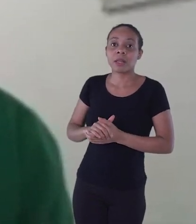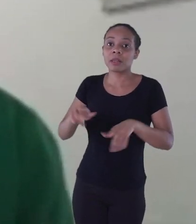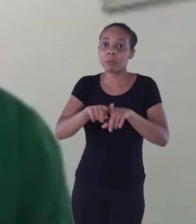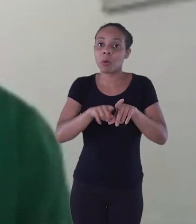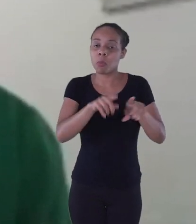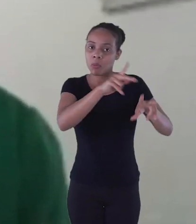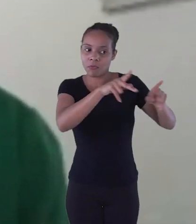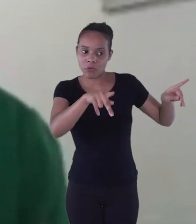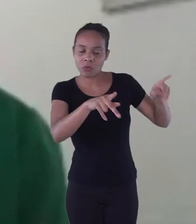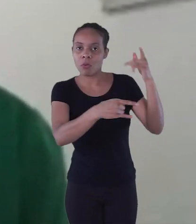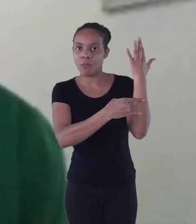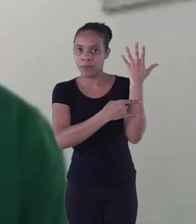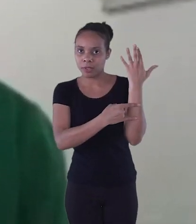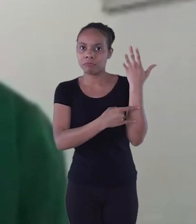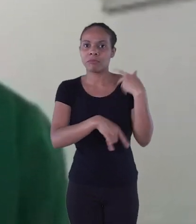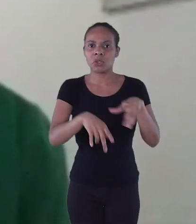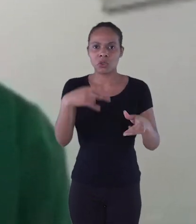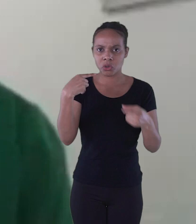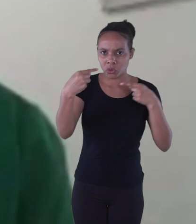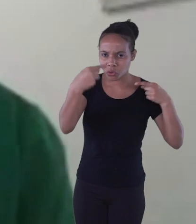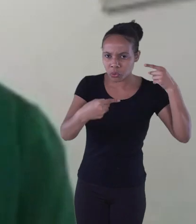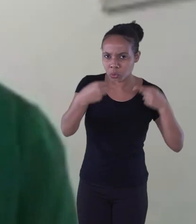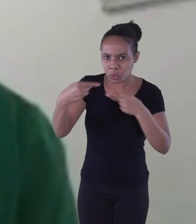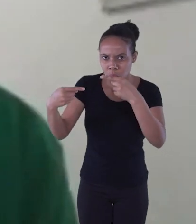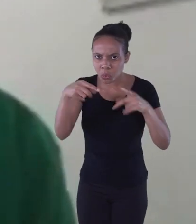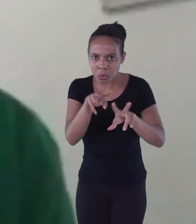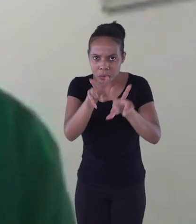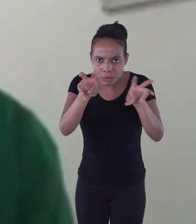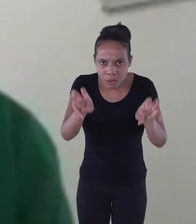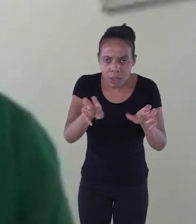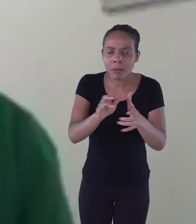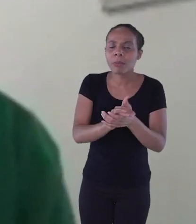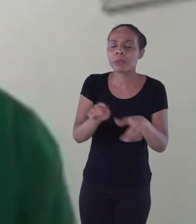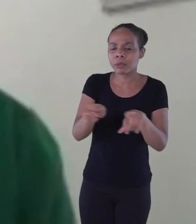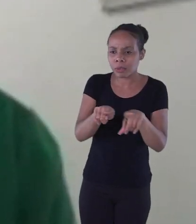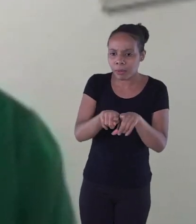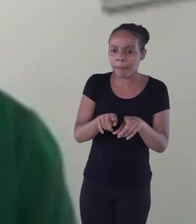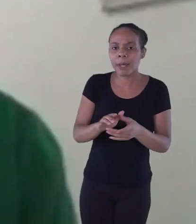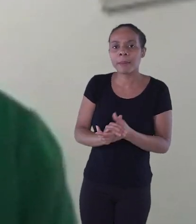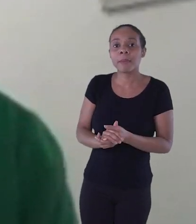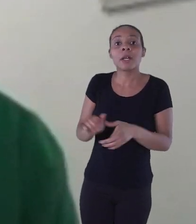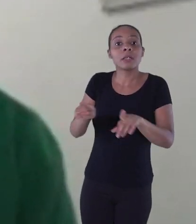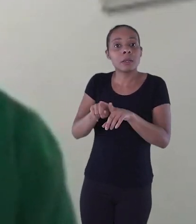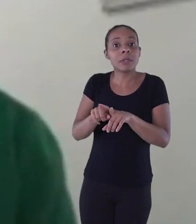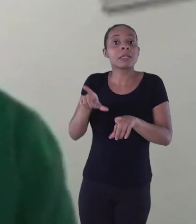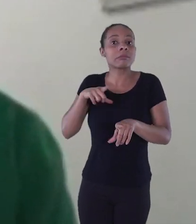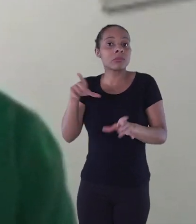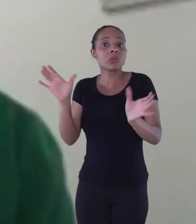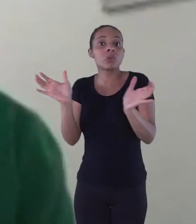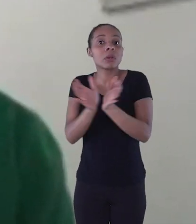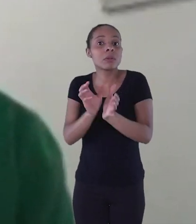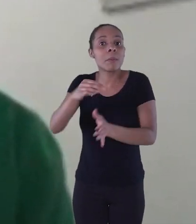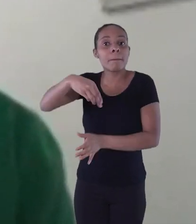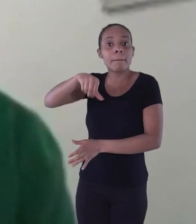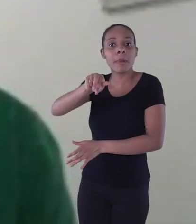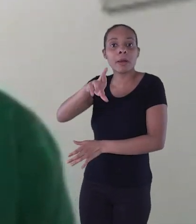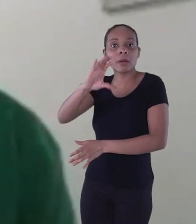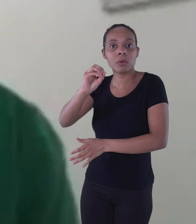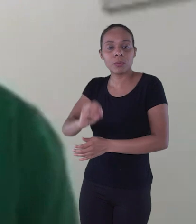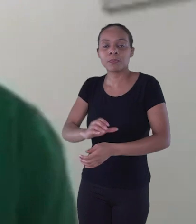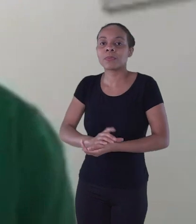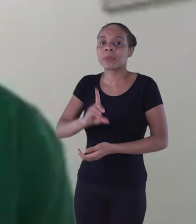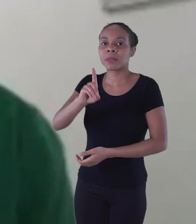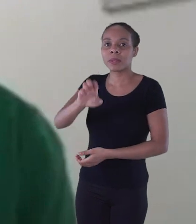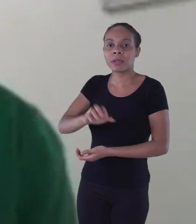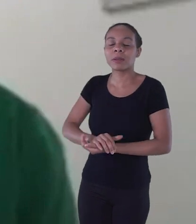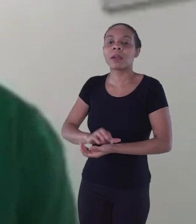afrodescendente. Você tem o caso do Mário de Andrade também, né, que agora o próprio Oswaldo de Camargo está escrevendo agora, mostrando